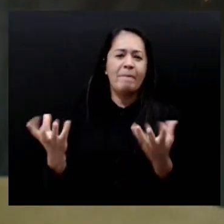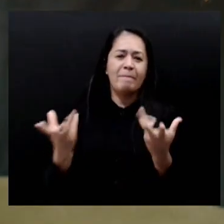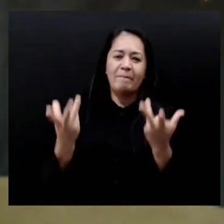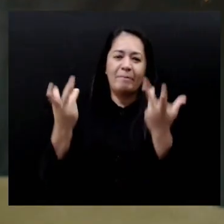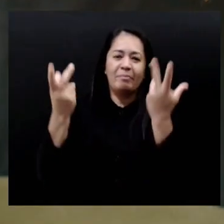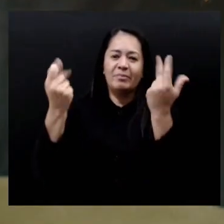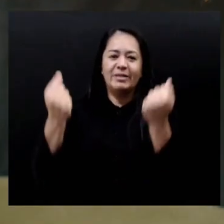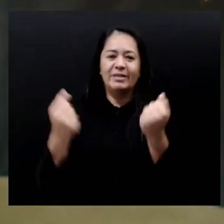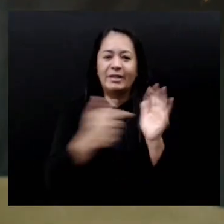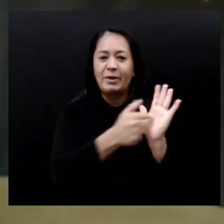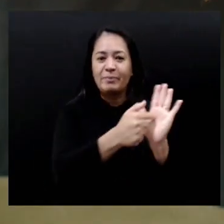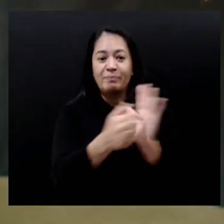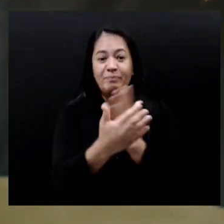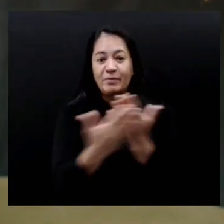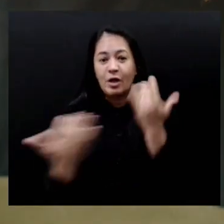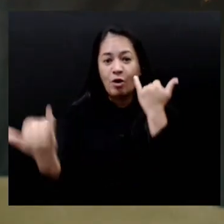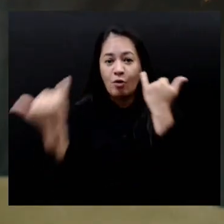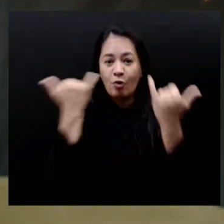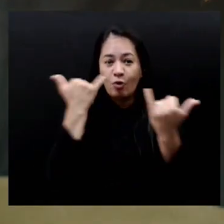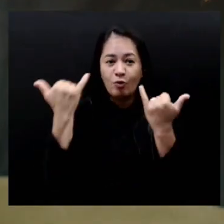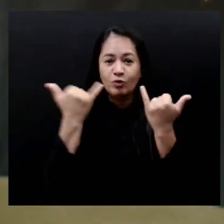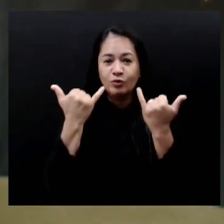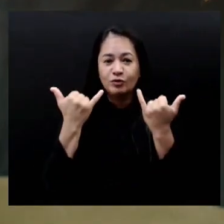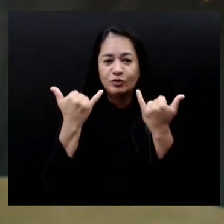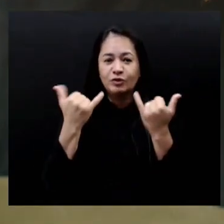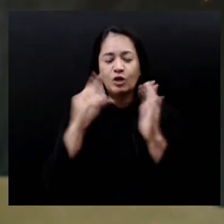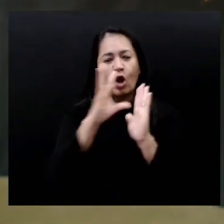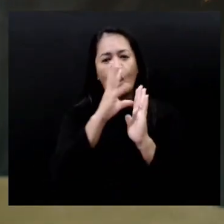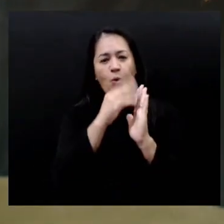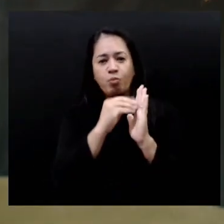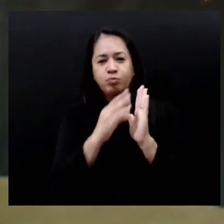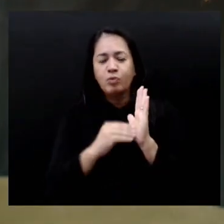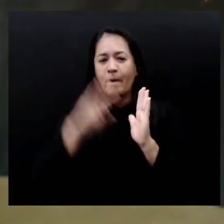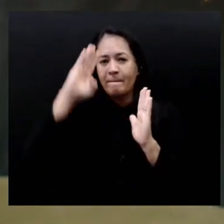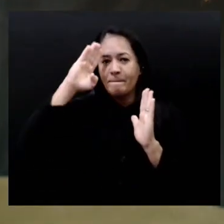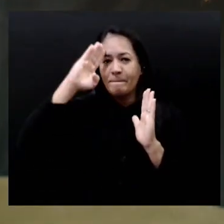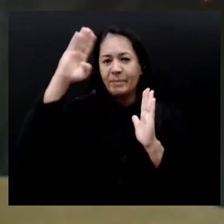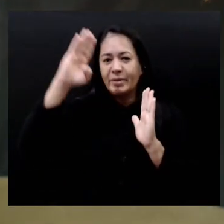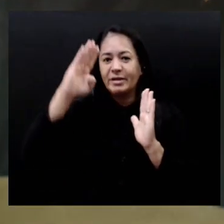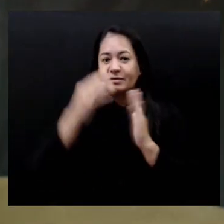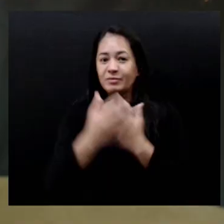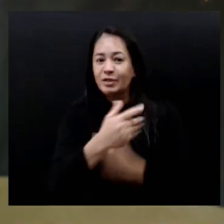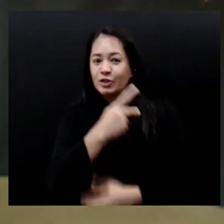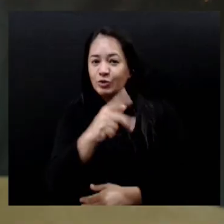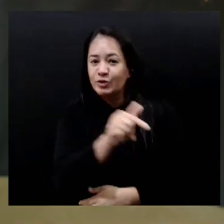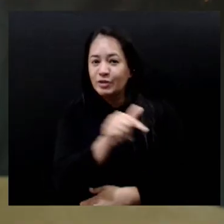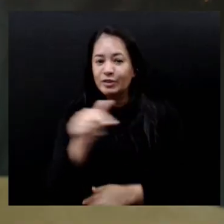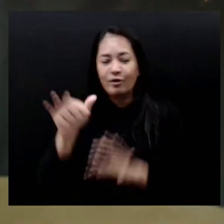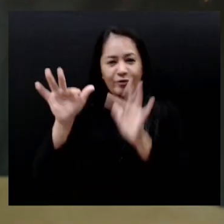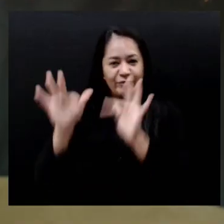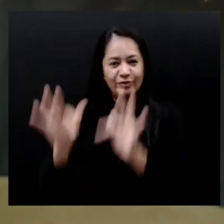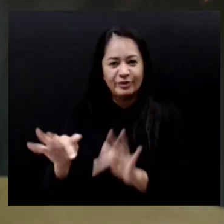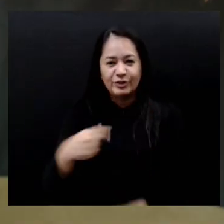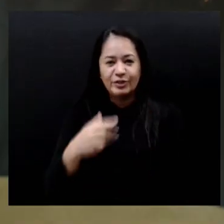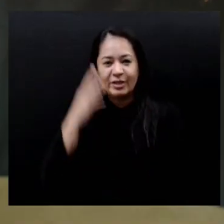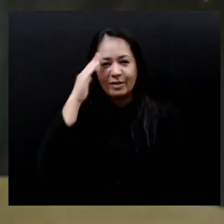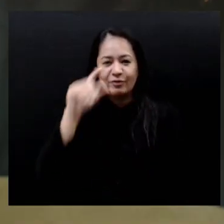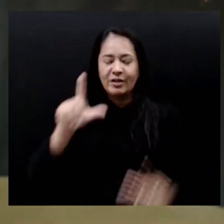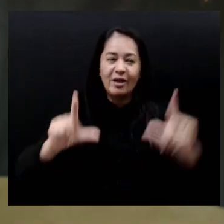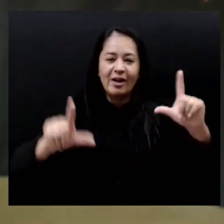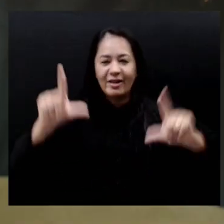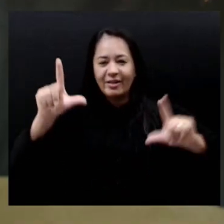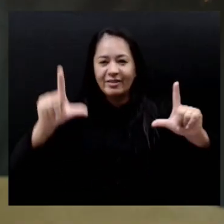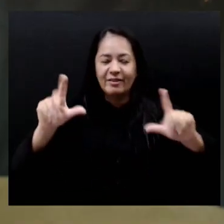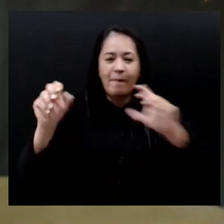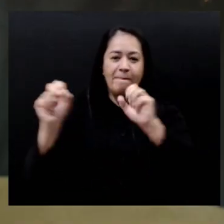você informação com conteúdo, principalmente no seu final de semana, que a gente sabe que você fica aí na TV, então pode ter certeza